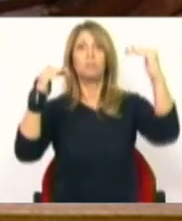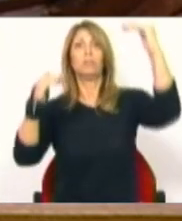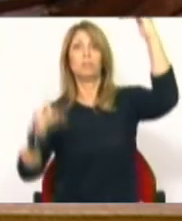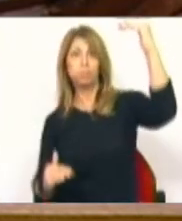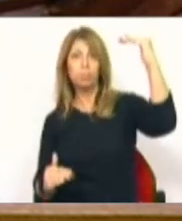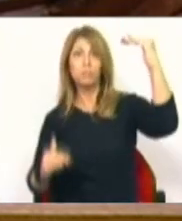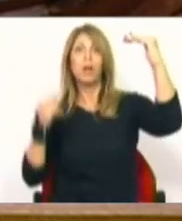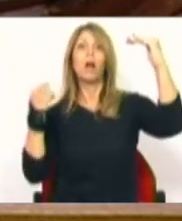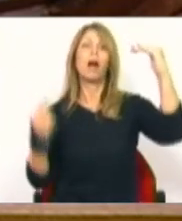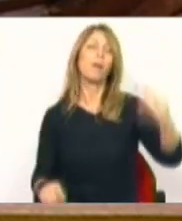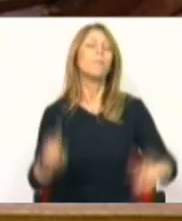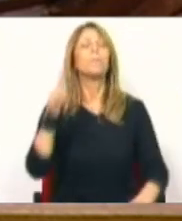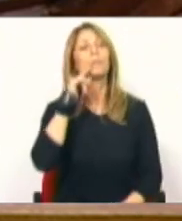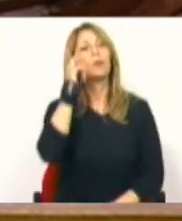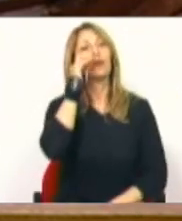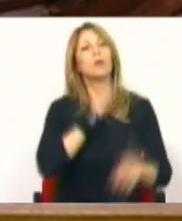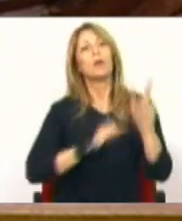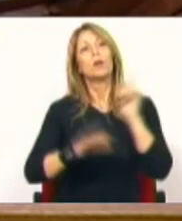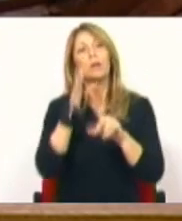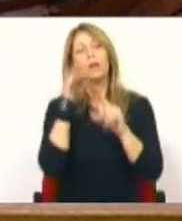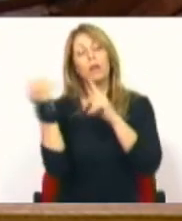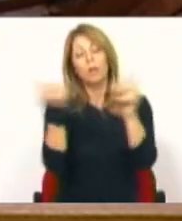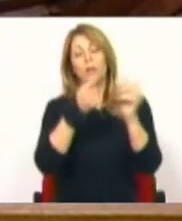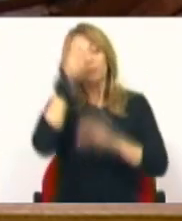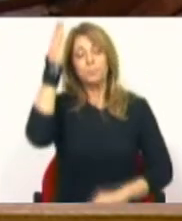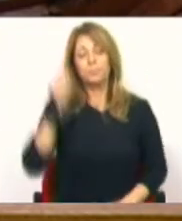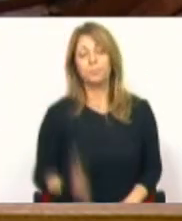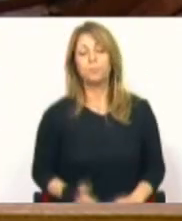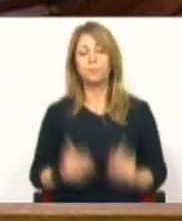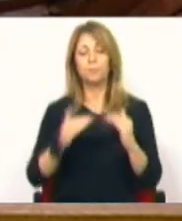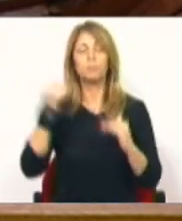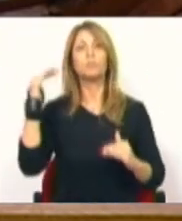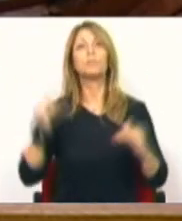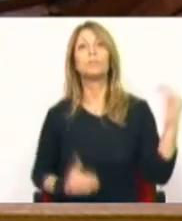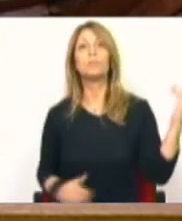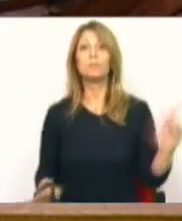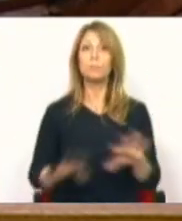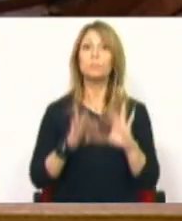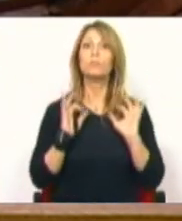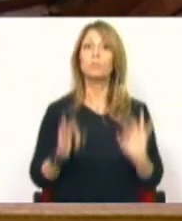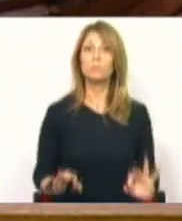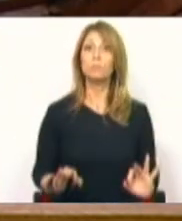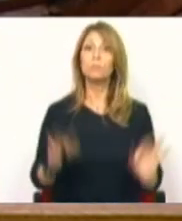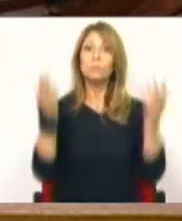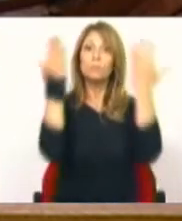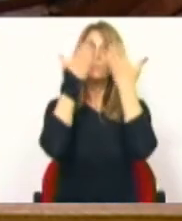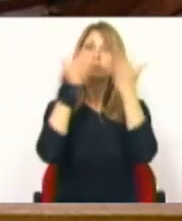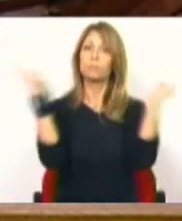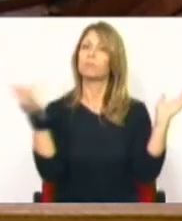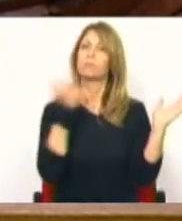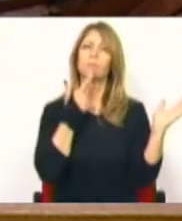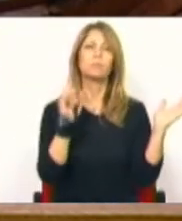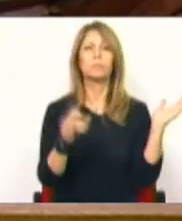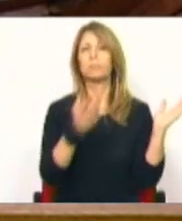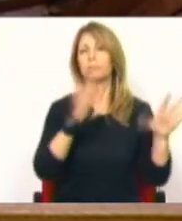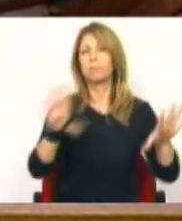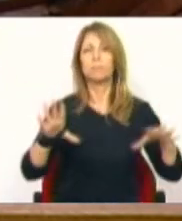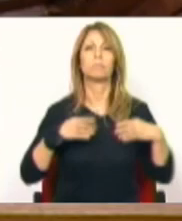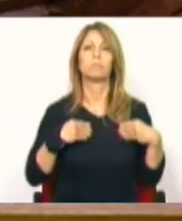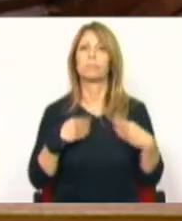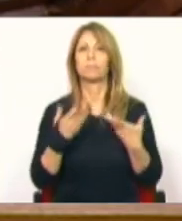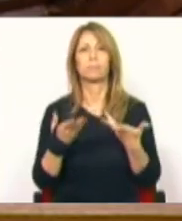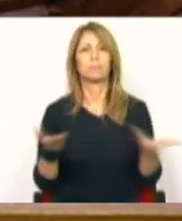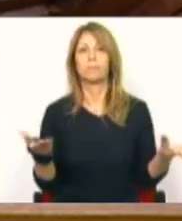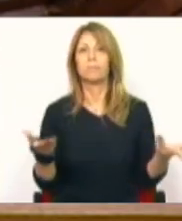senhores deputados, este é um debate sobre justiça, sobre desigualdades com as quais a democracia não pode conviver. E, pela nossa